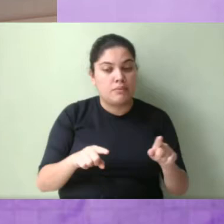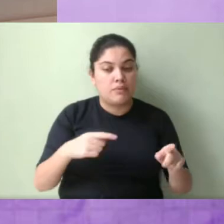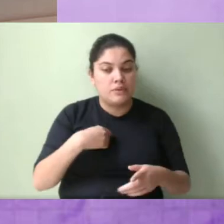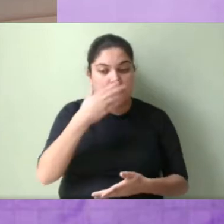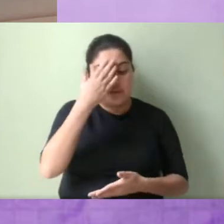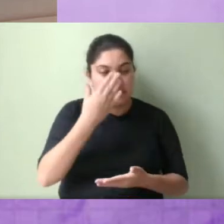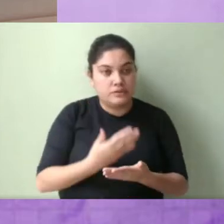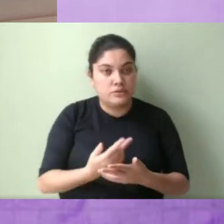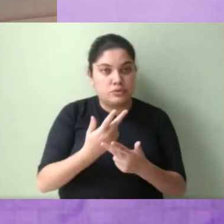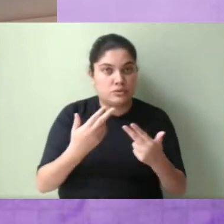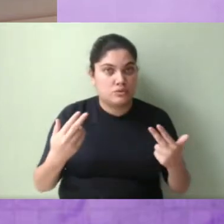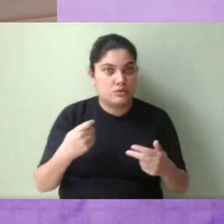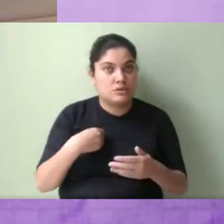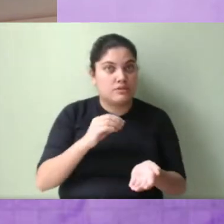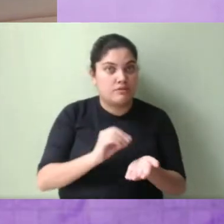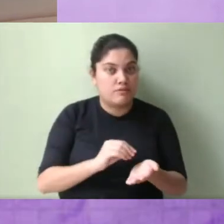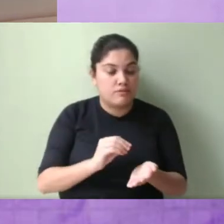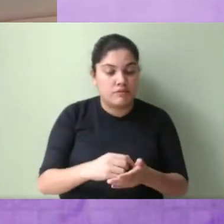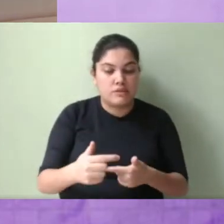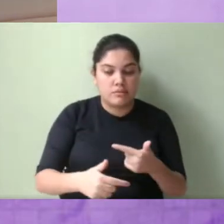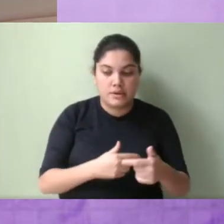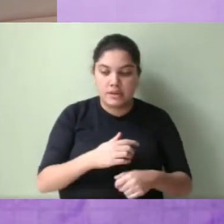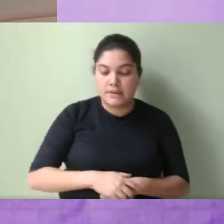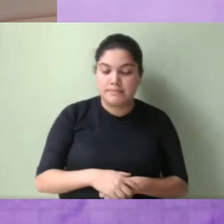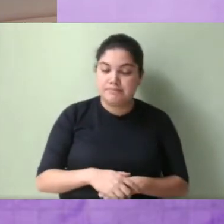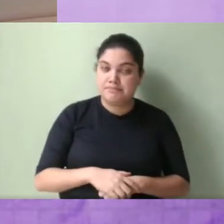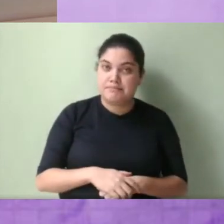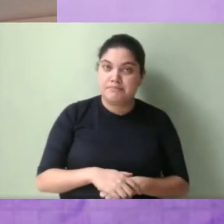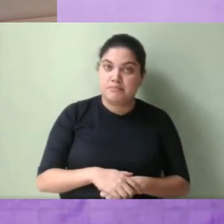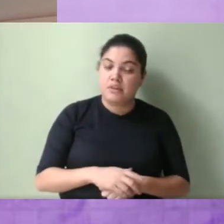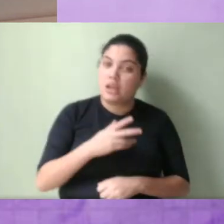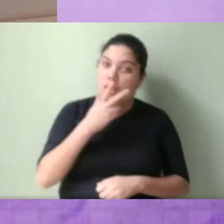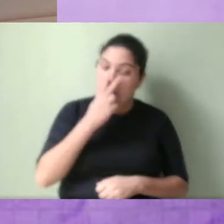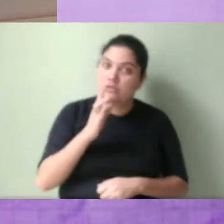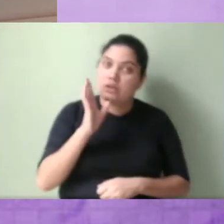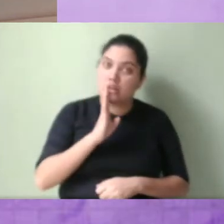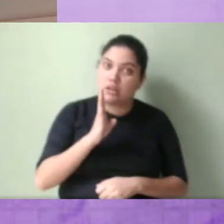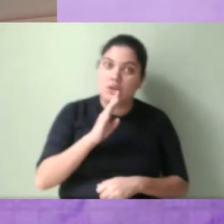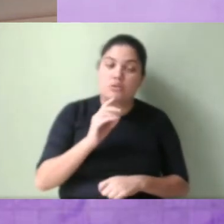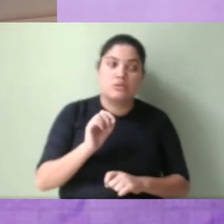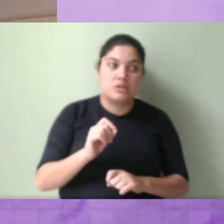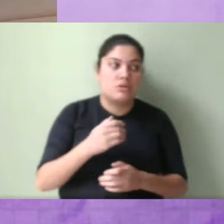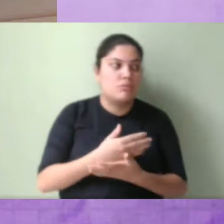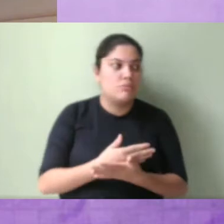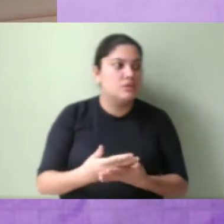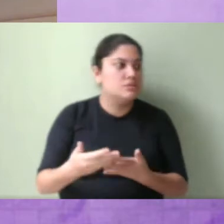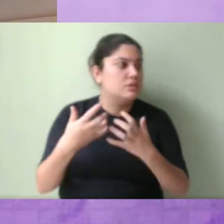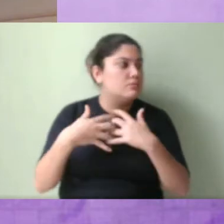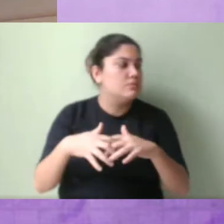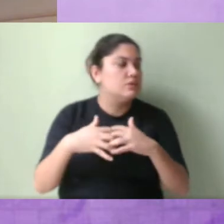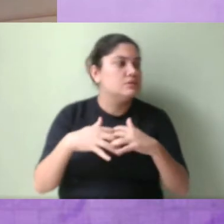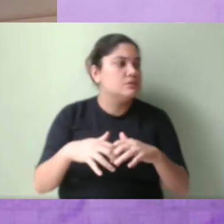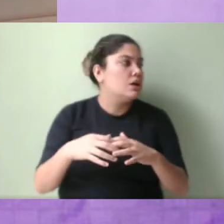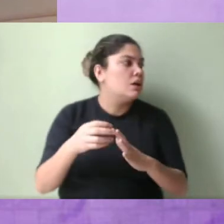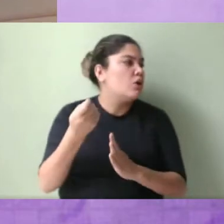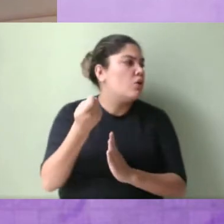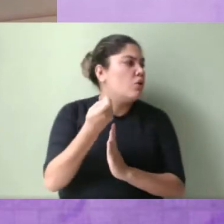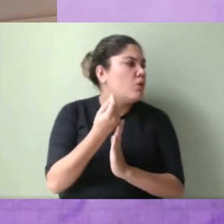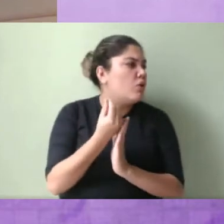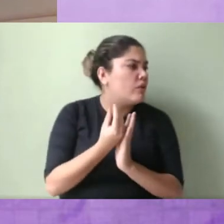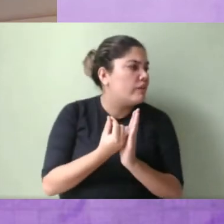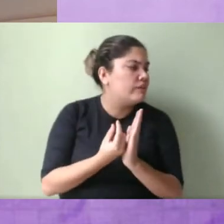serão toleradas. E aí é uma questão que vocês têm que conversar dentro das possibilidades de vocês. Mas eu acredito que são 2 coisas a serem